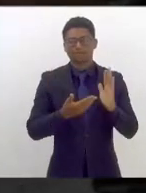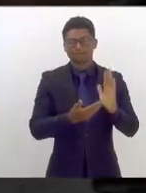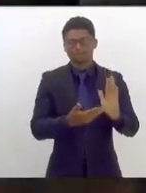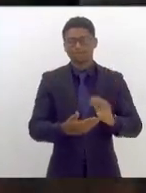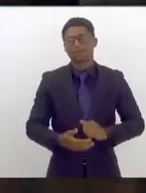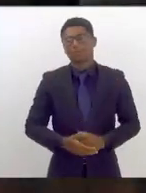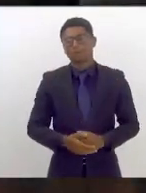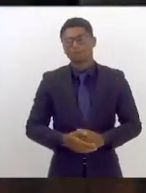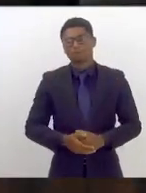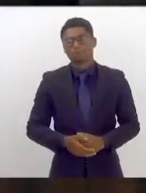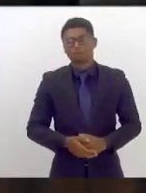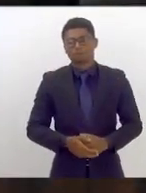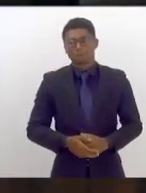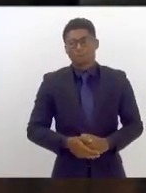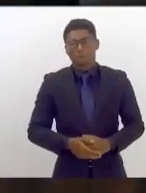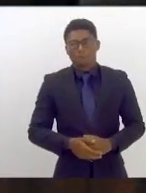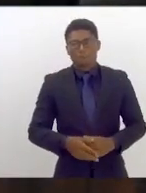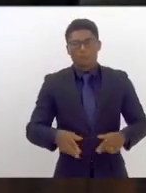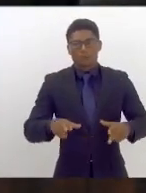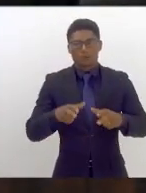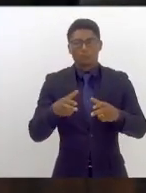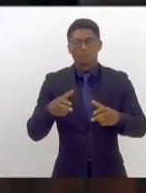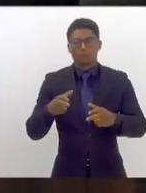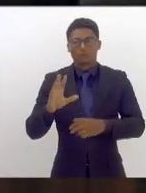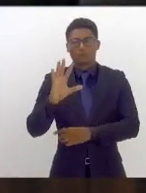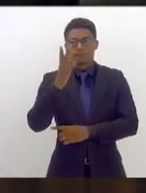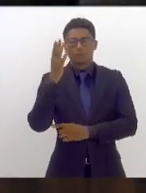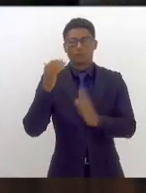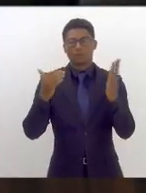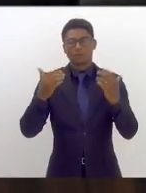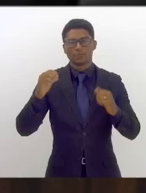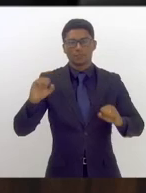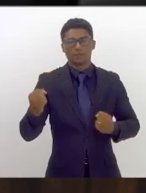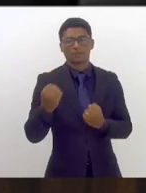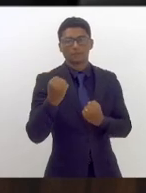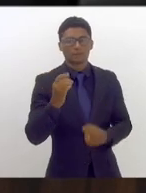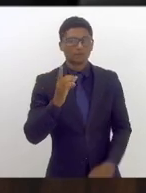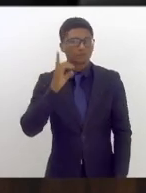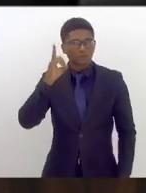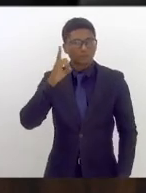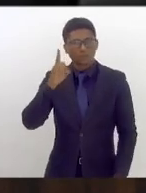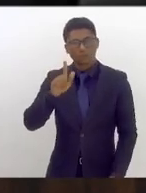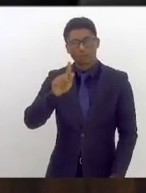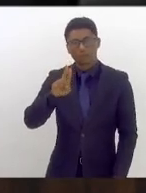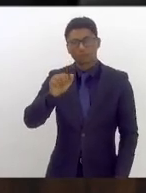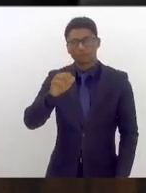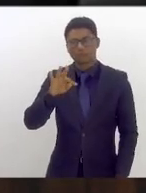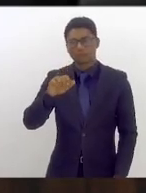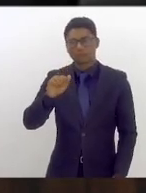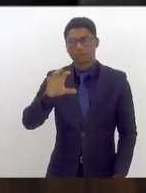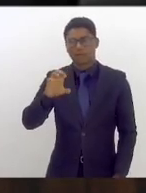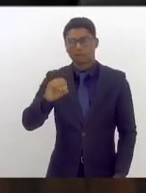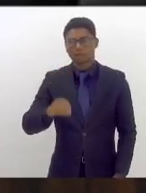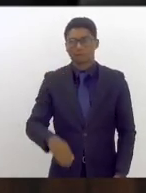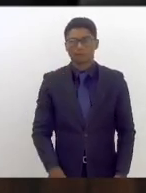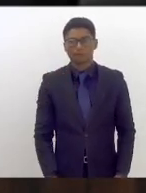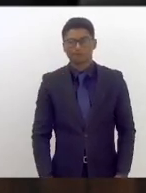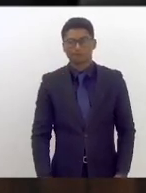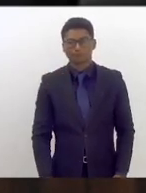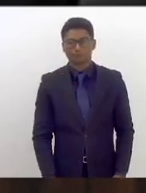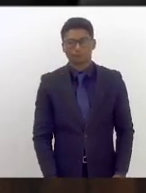presidente pela comissão de Defesa do meio ambiente Deputado Gustavo Schmidt Deputado Gustavo Schmidt Deputado André